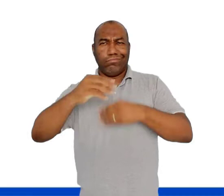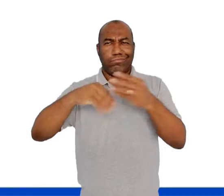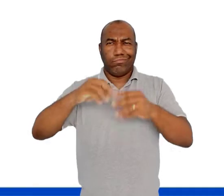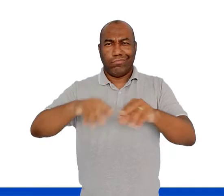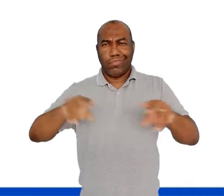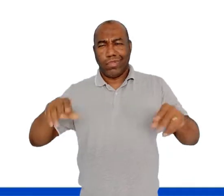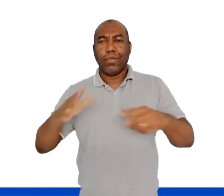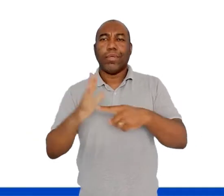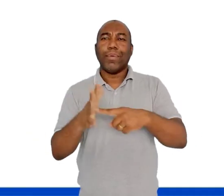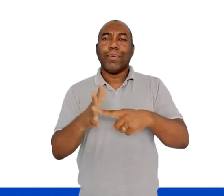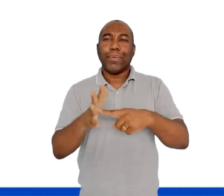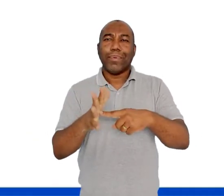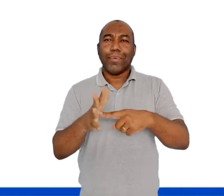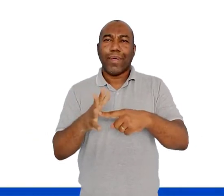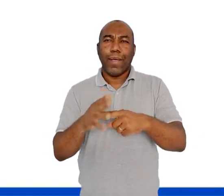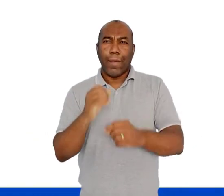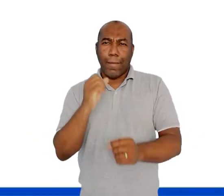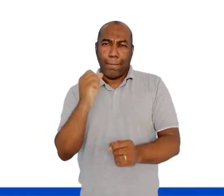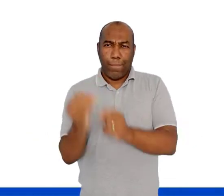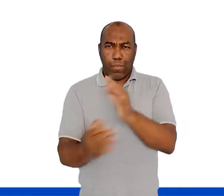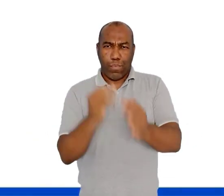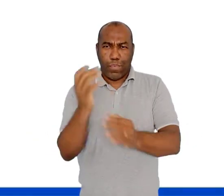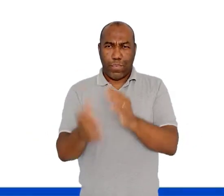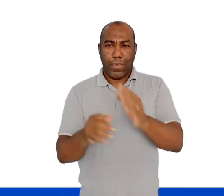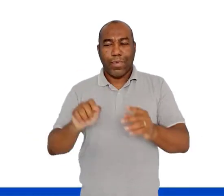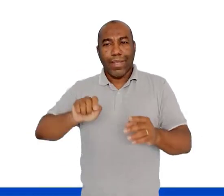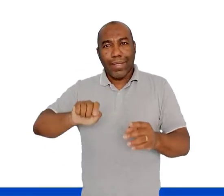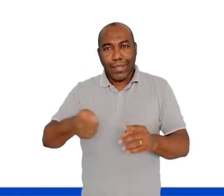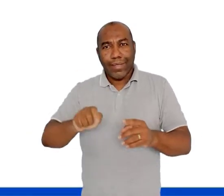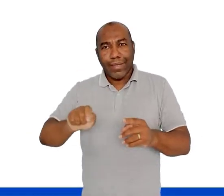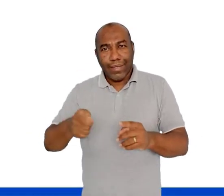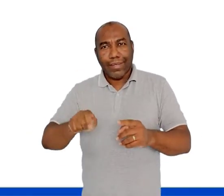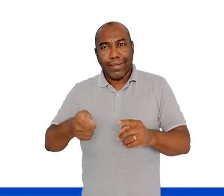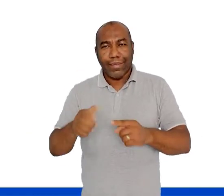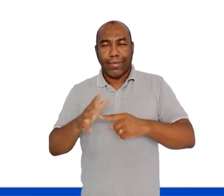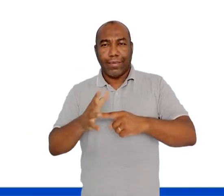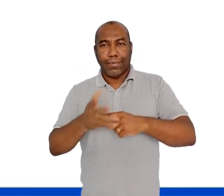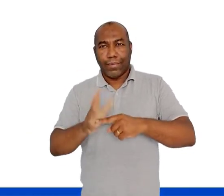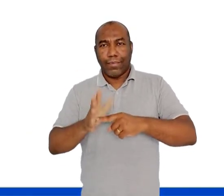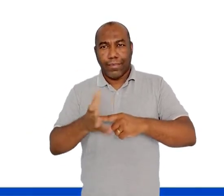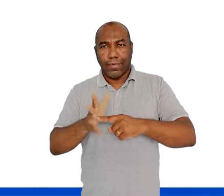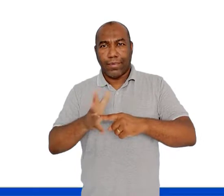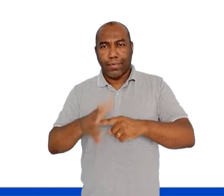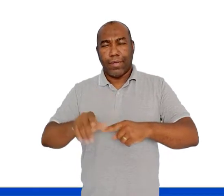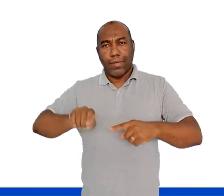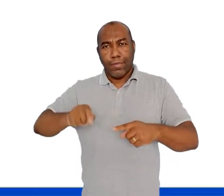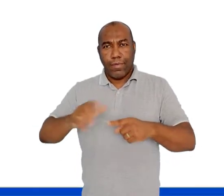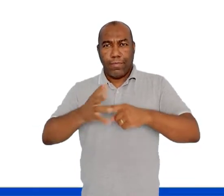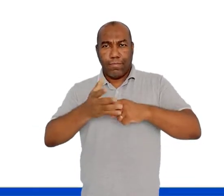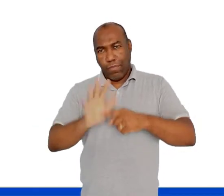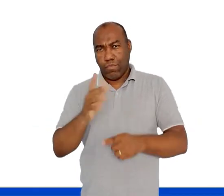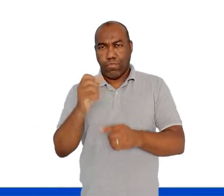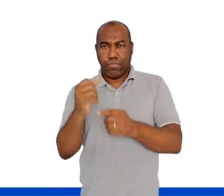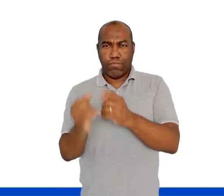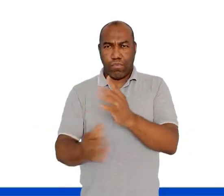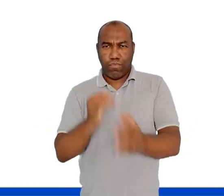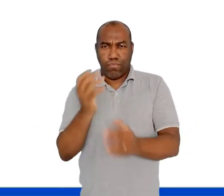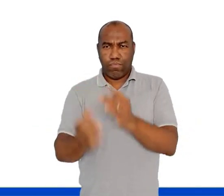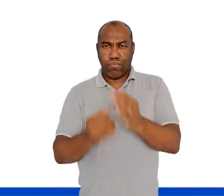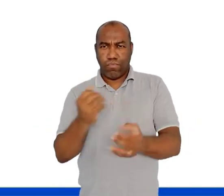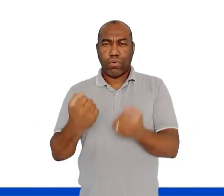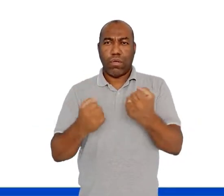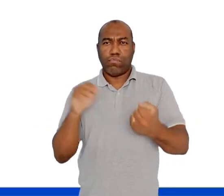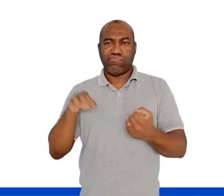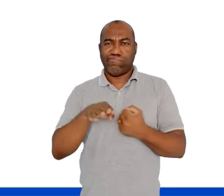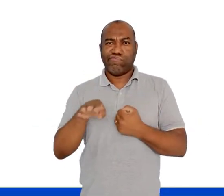do carro, lá nas velas, vai produzir a faísca, e a partir daí vai liberar gás carbônico, que é o CO2, água